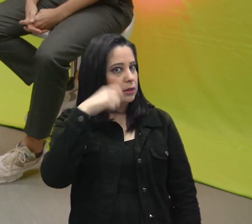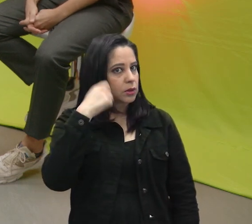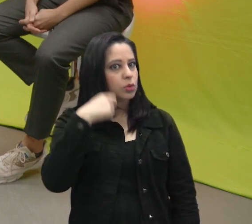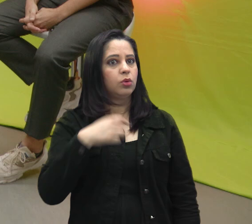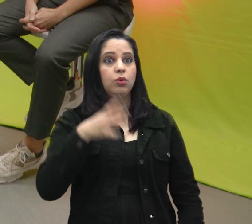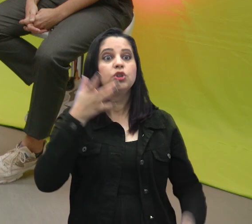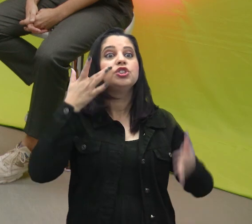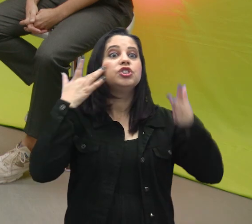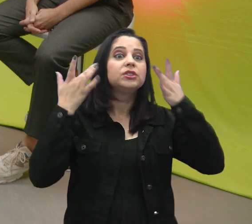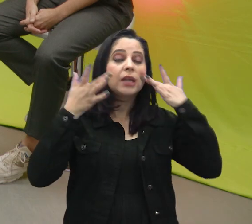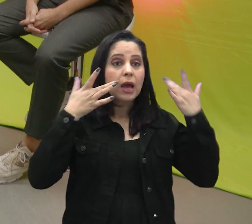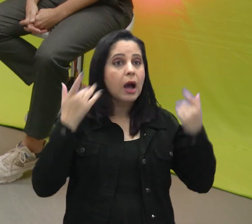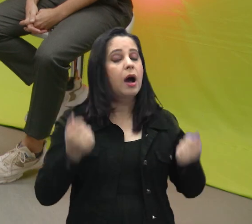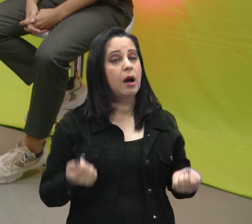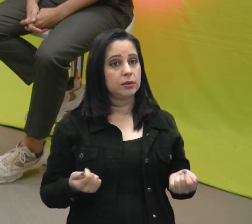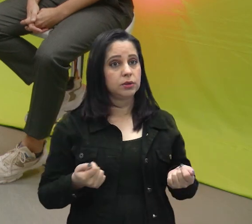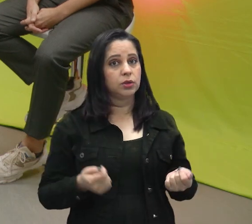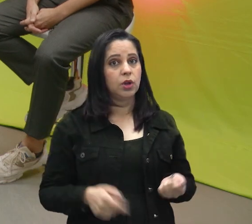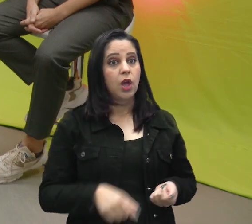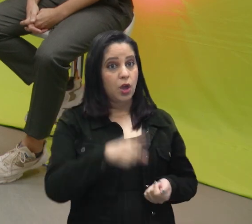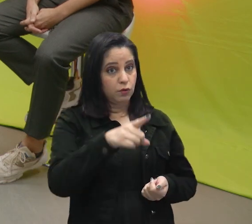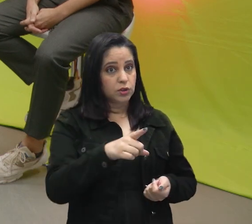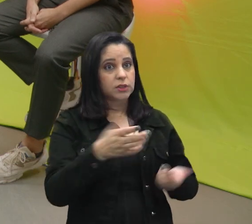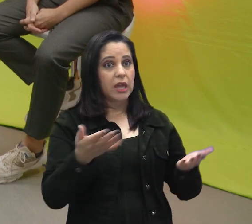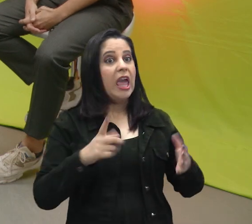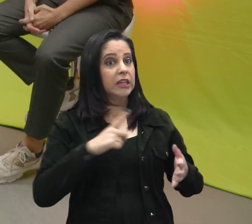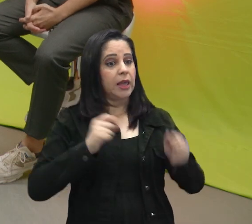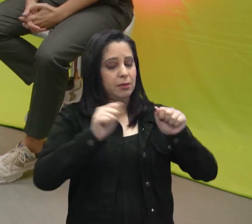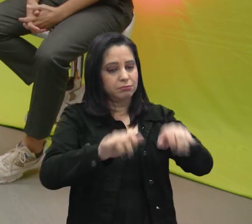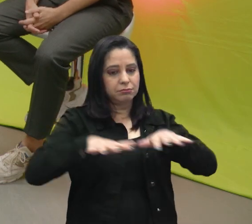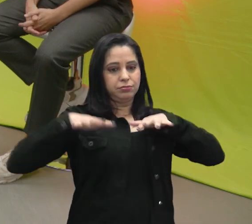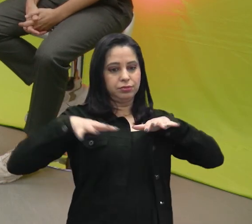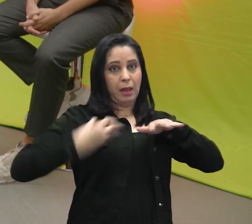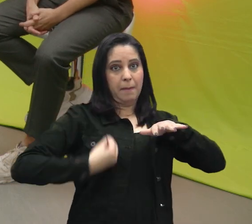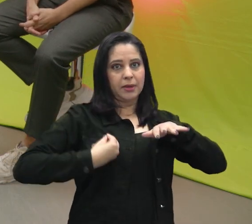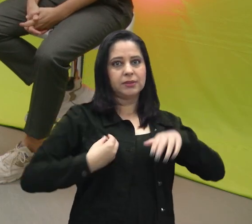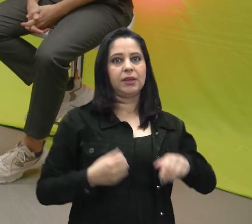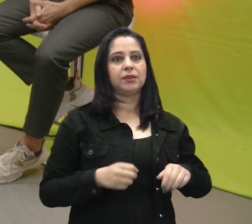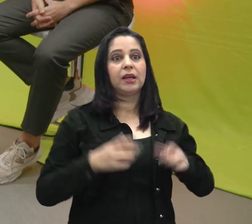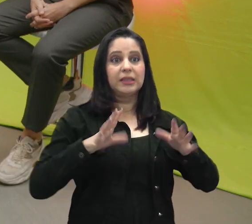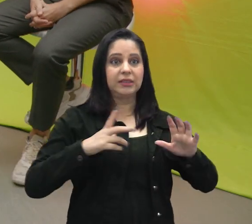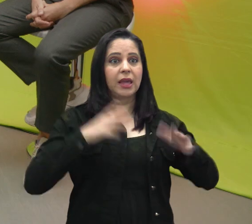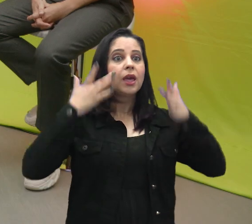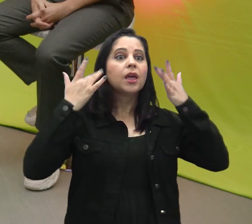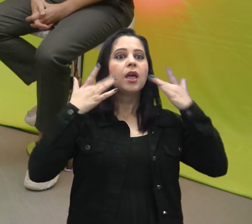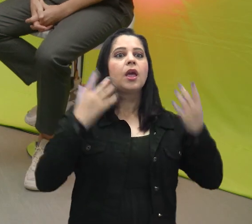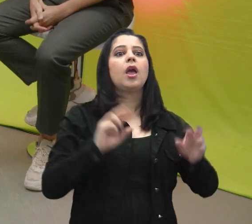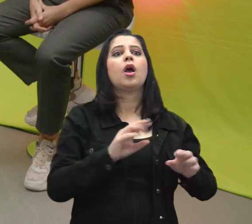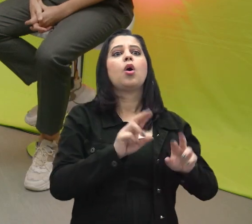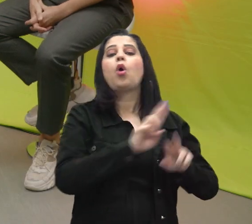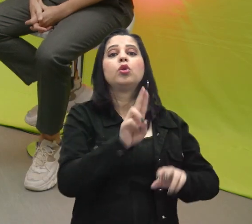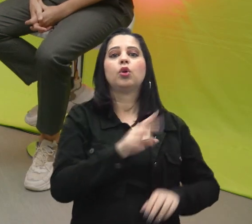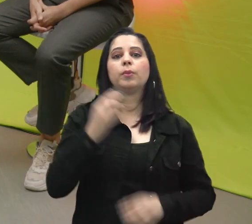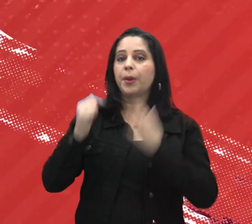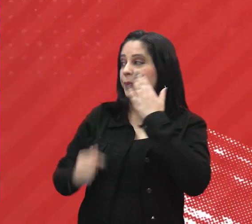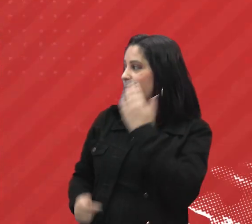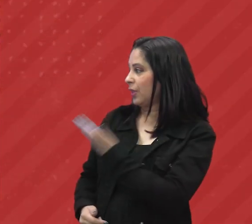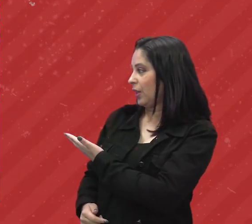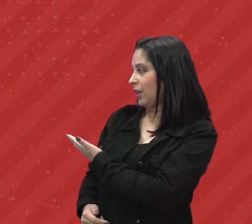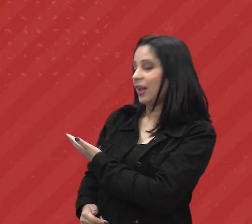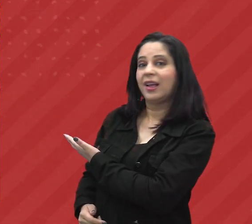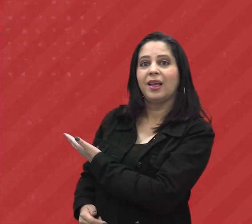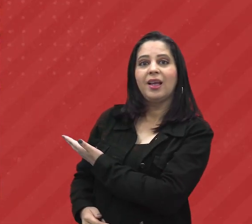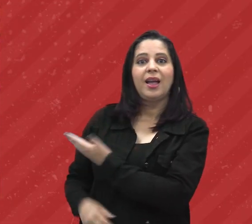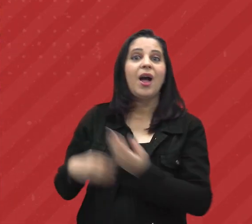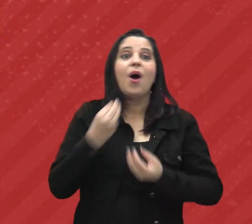lida diretamente com o público ali na plateia, Sim. inclusive está em cartaz agora em São Paulo. Com o Exatamente. espetáculo, O marido da minha mulher. como é que tá sendo a experiência, essa peça aí,